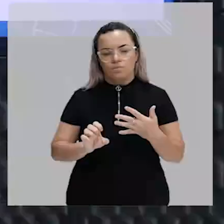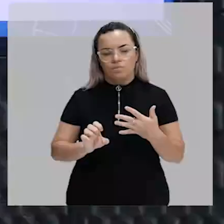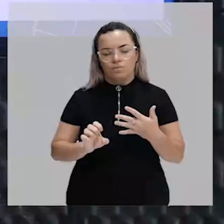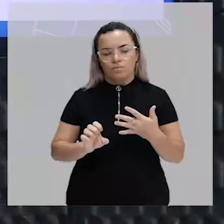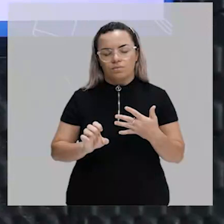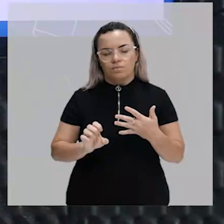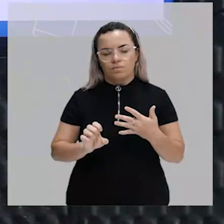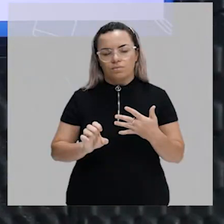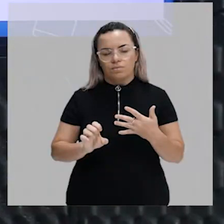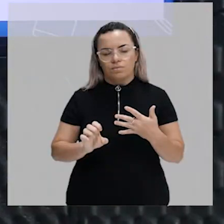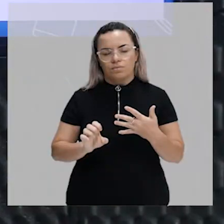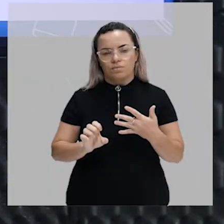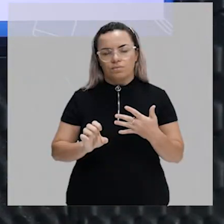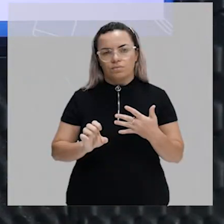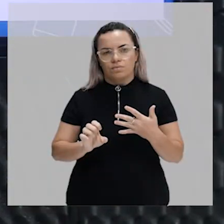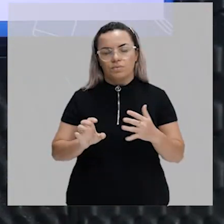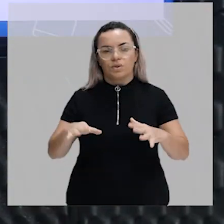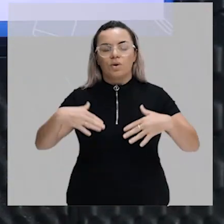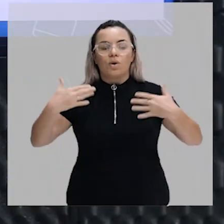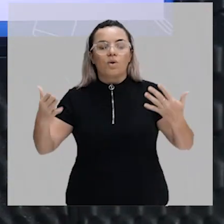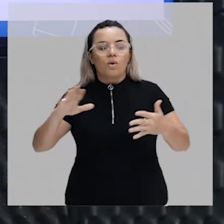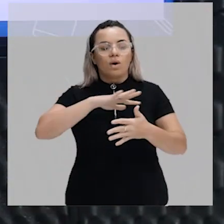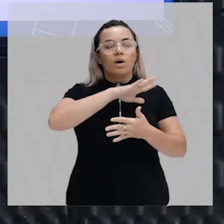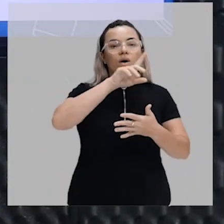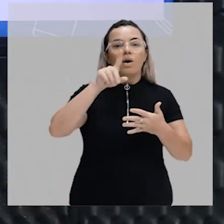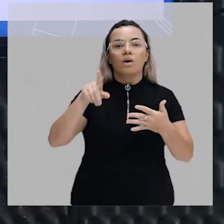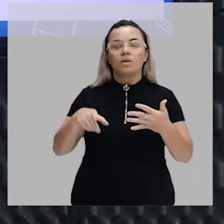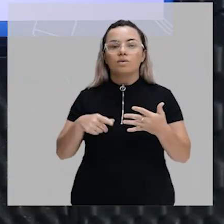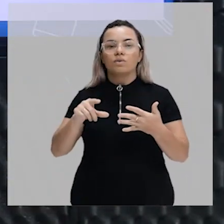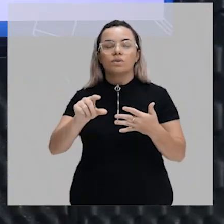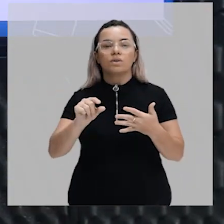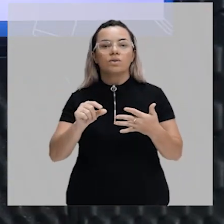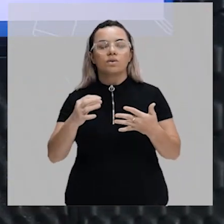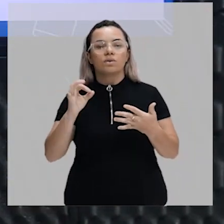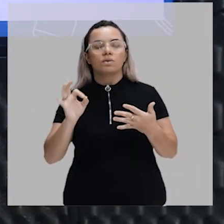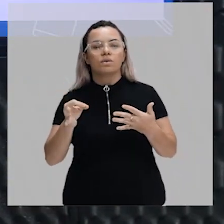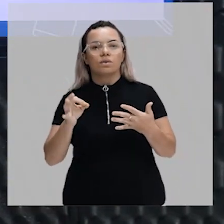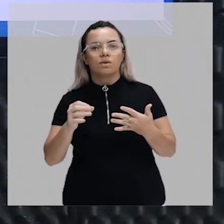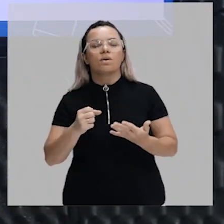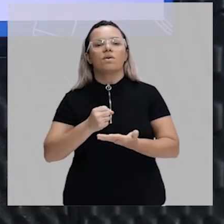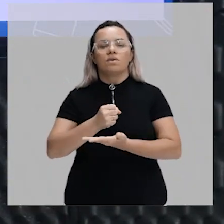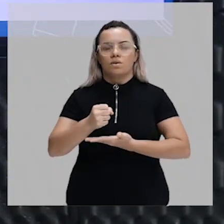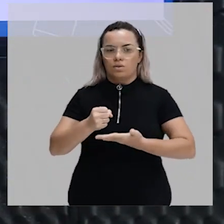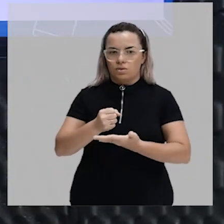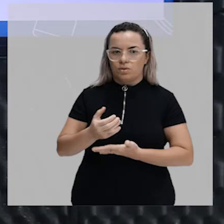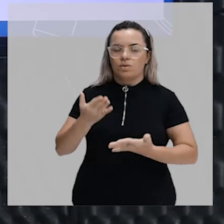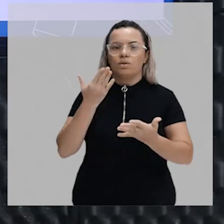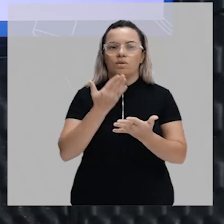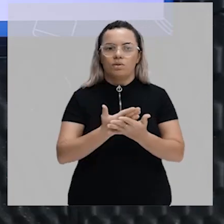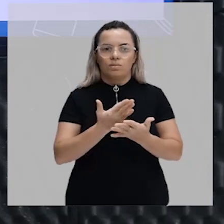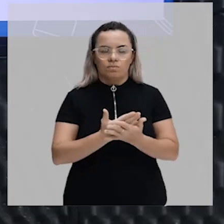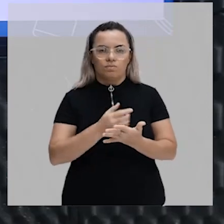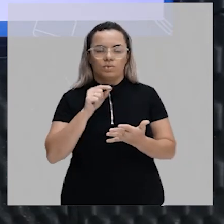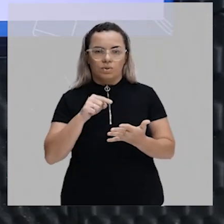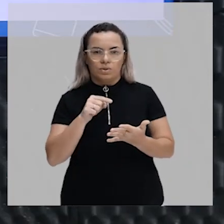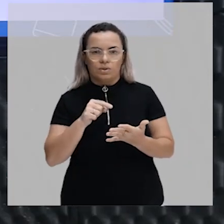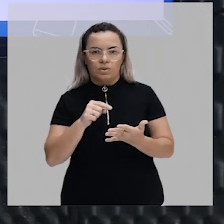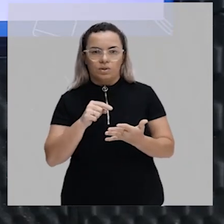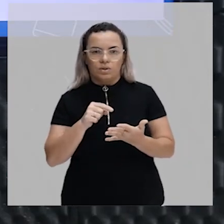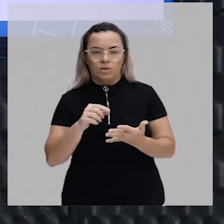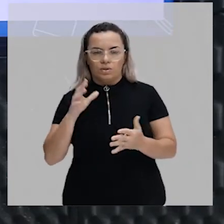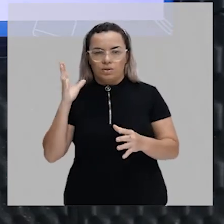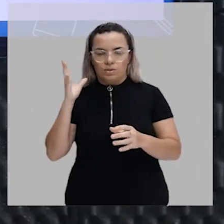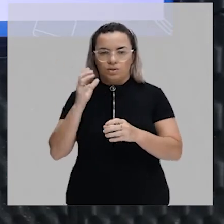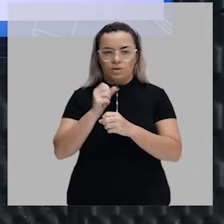favor de temas do cotidiano. Qual dessas questões você marcaria, baseado naquilo que nós lemos e tentamos trazer